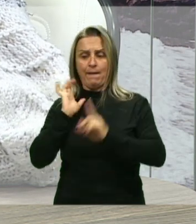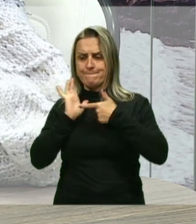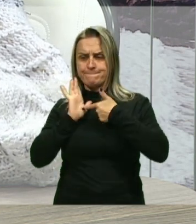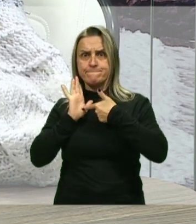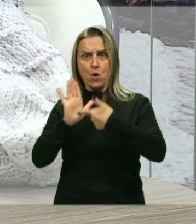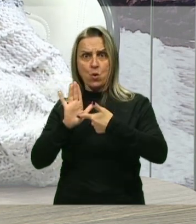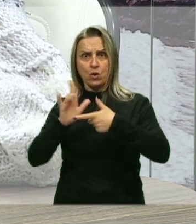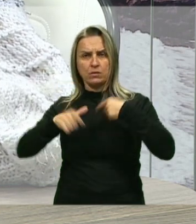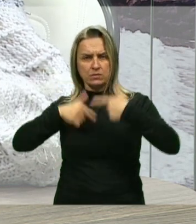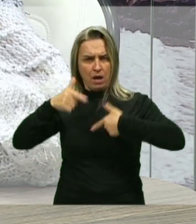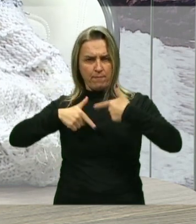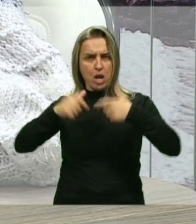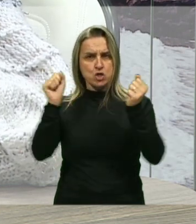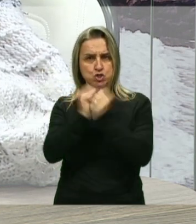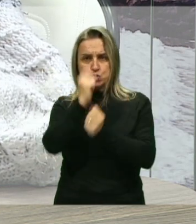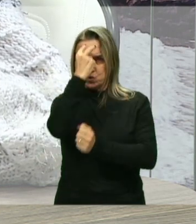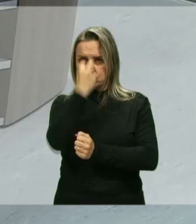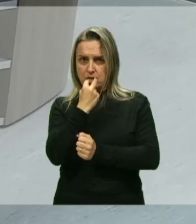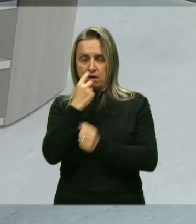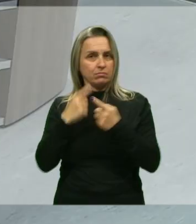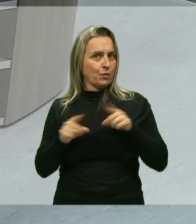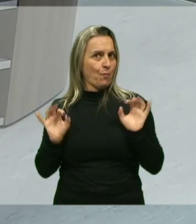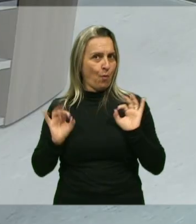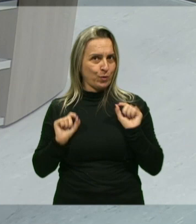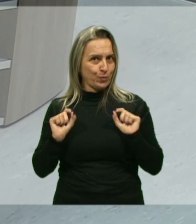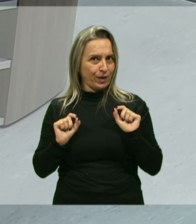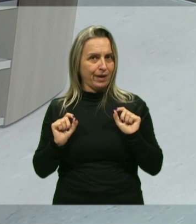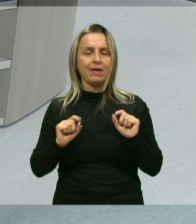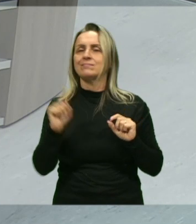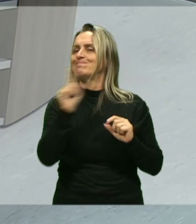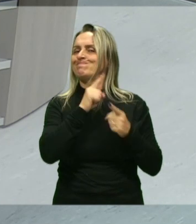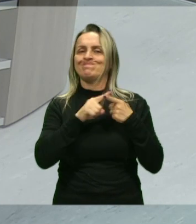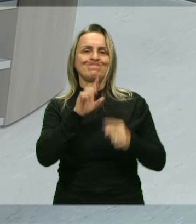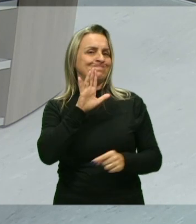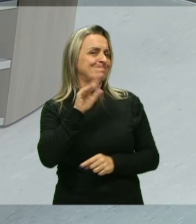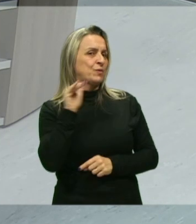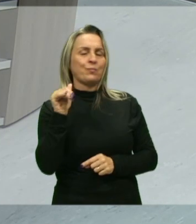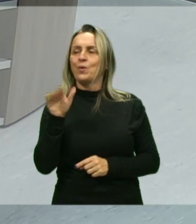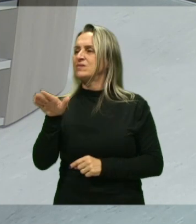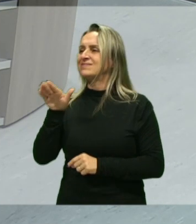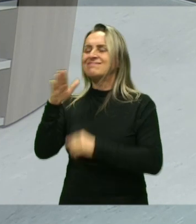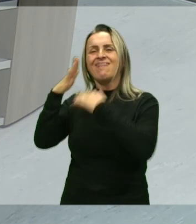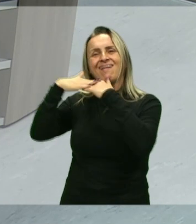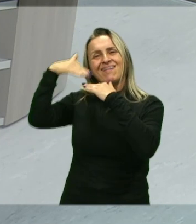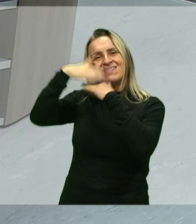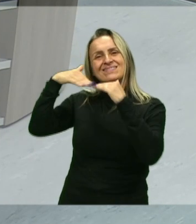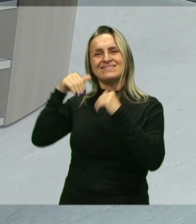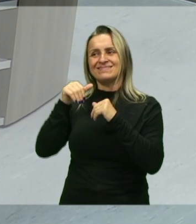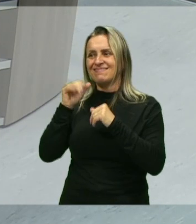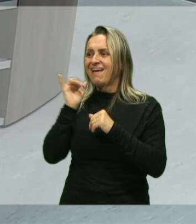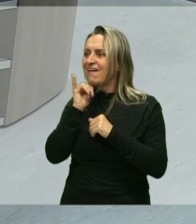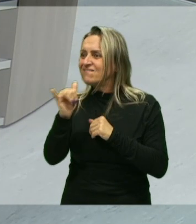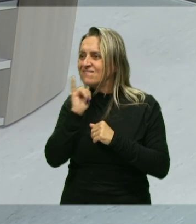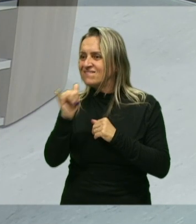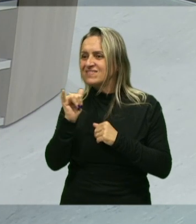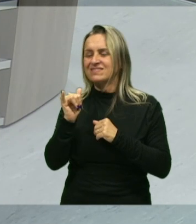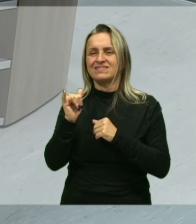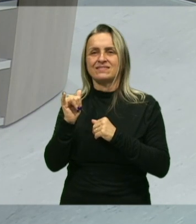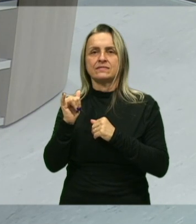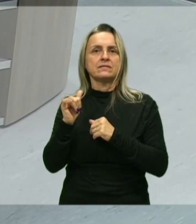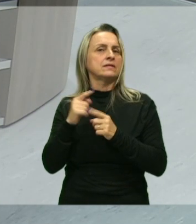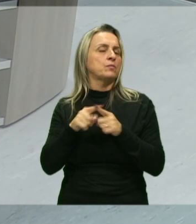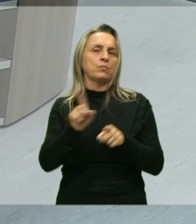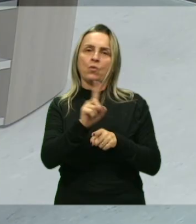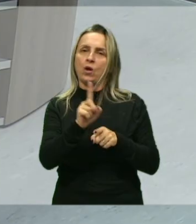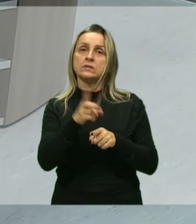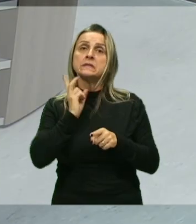identificação, ele está com o cego, o que não pode? Passar a mão, chamar a atenção, né? Sempre quando for nos abordar, sempre